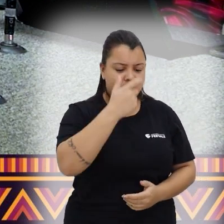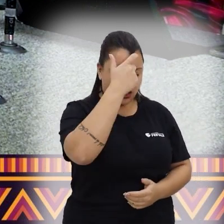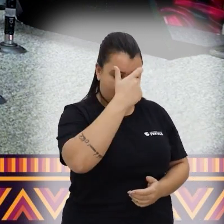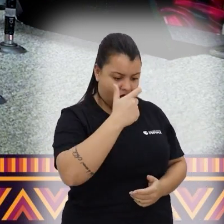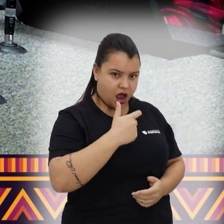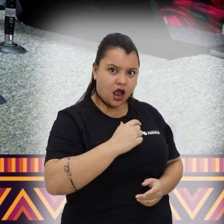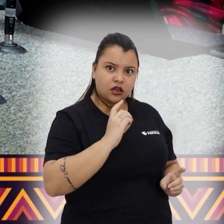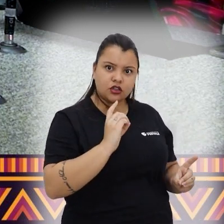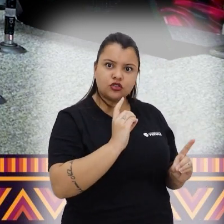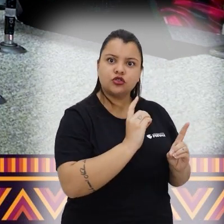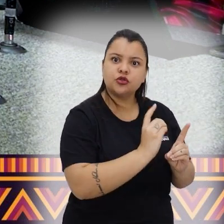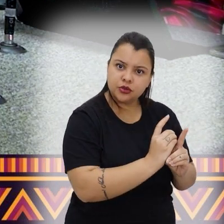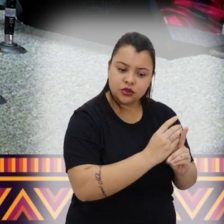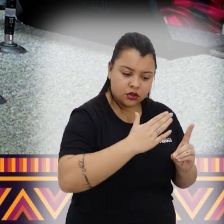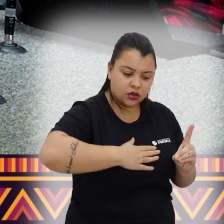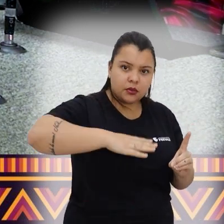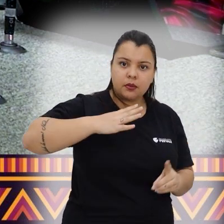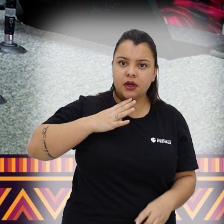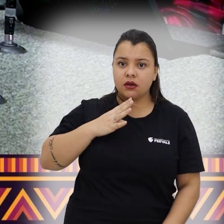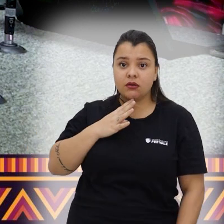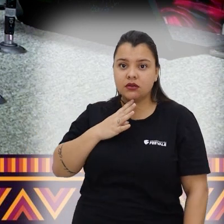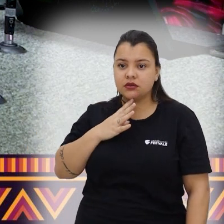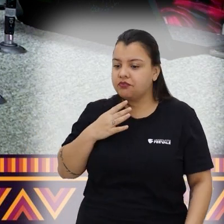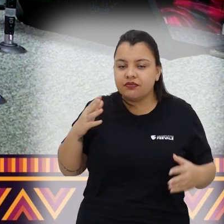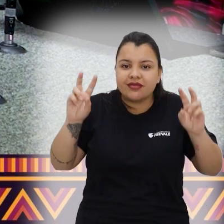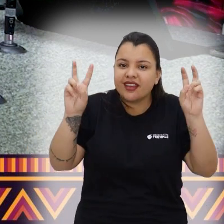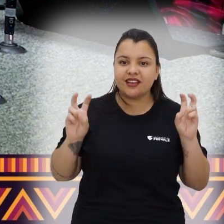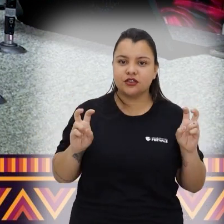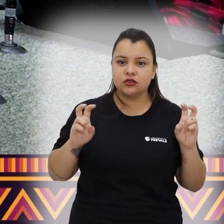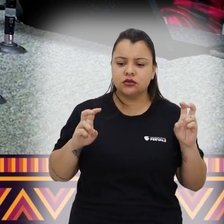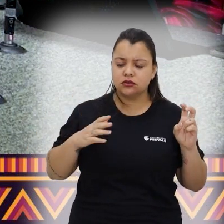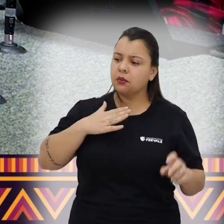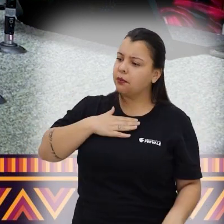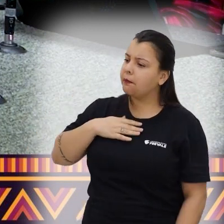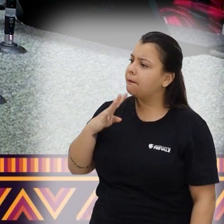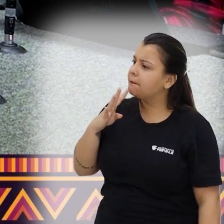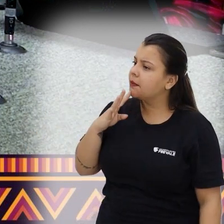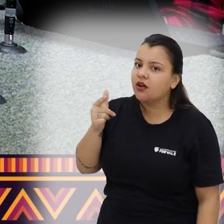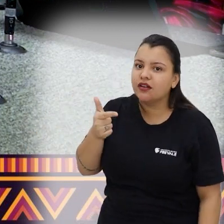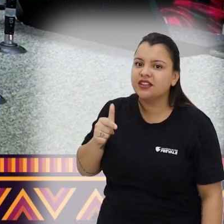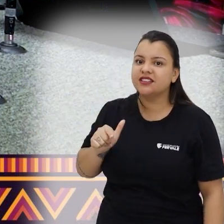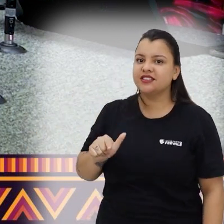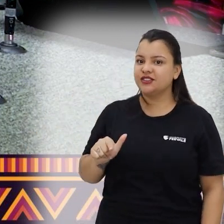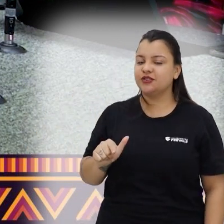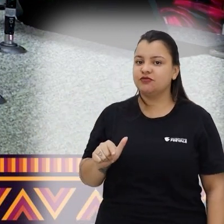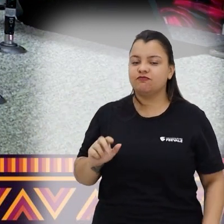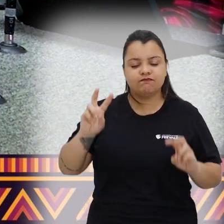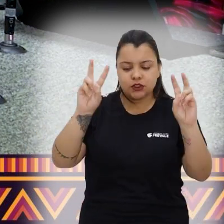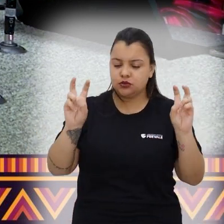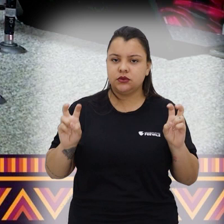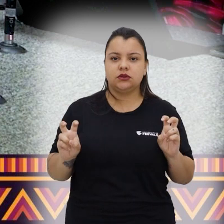autorreconhecimento, realmente reconhecimento. É nós nos conhecendo de novo. Né? É sobre isso,